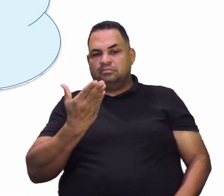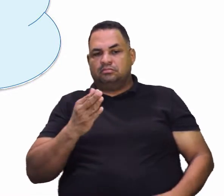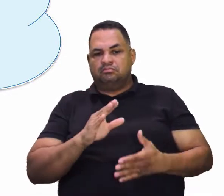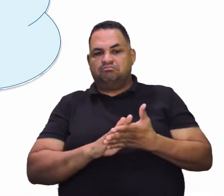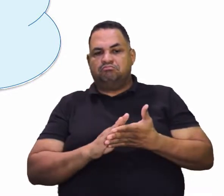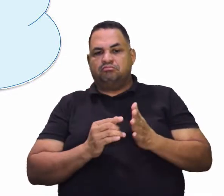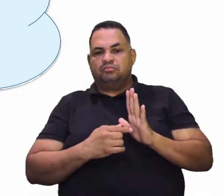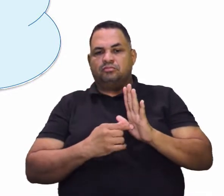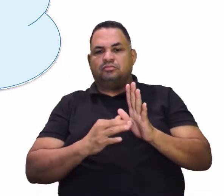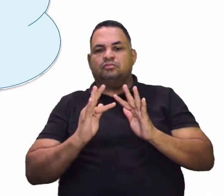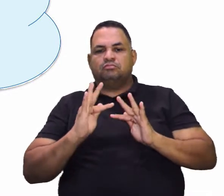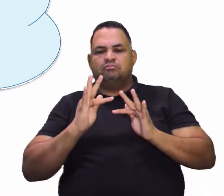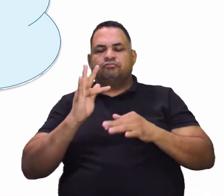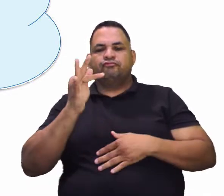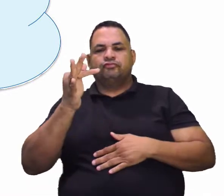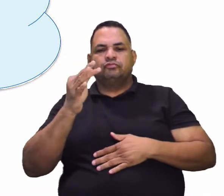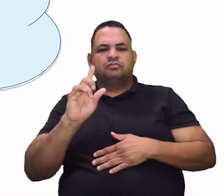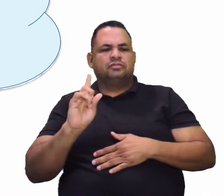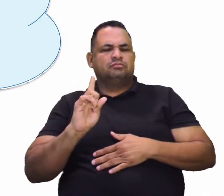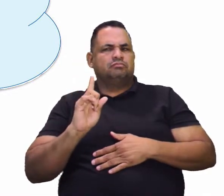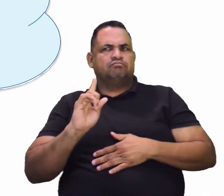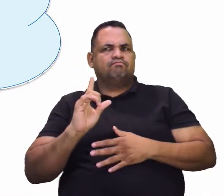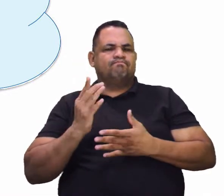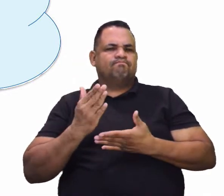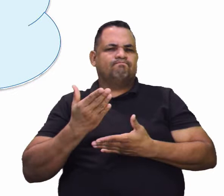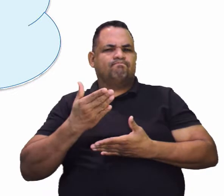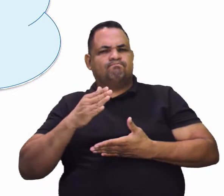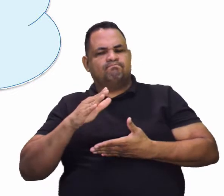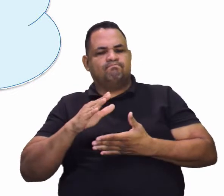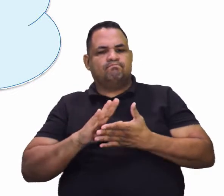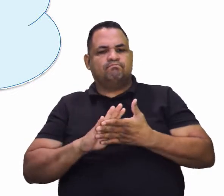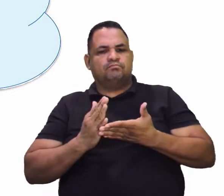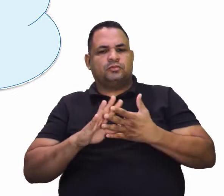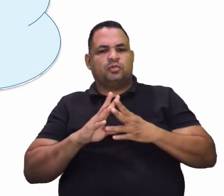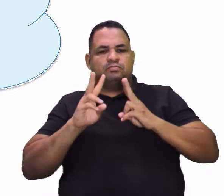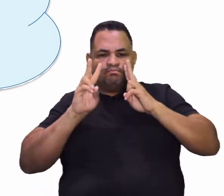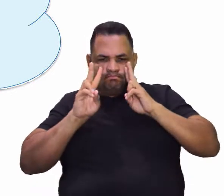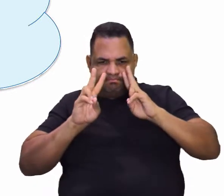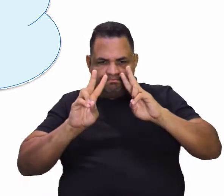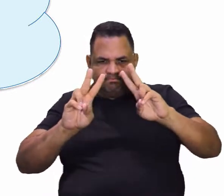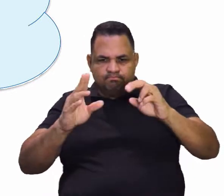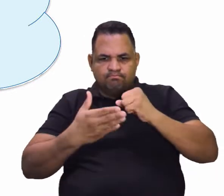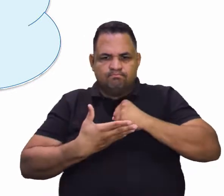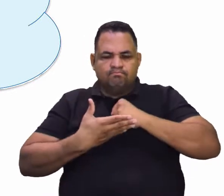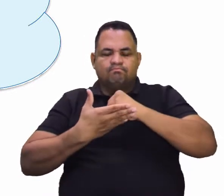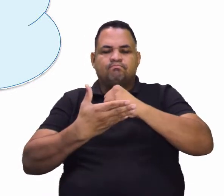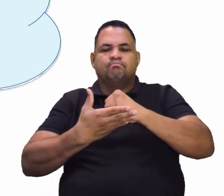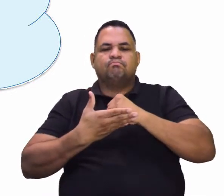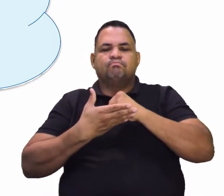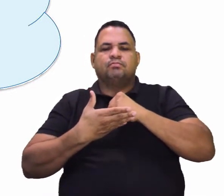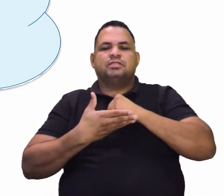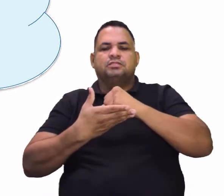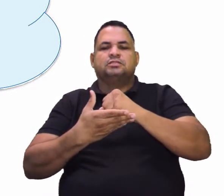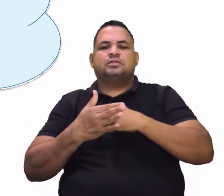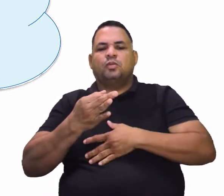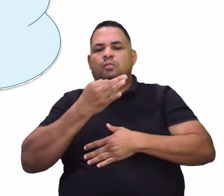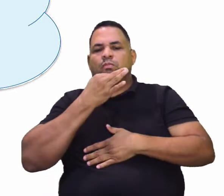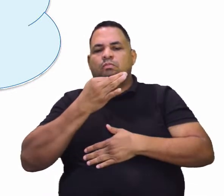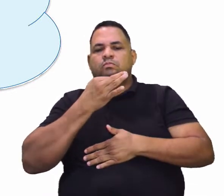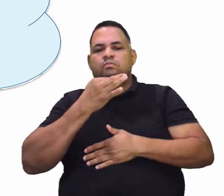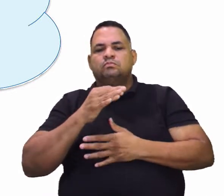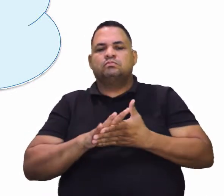totalmente certo. Ou seja, quando fazemos uma previsão baseada em uma